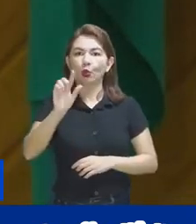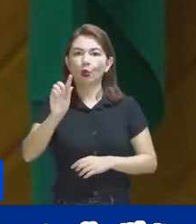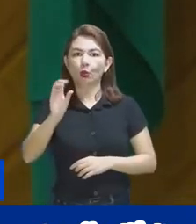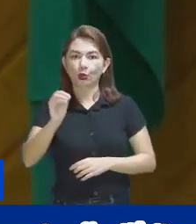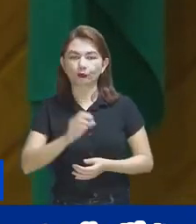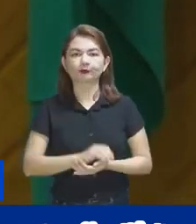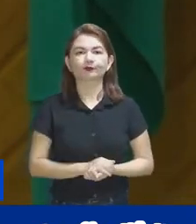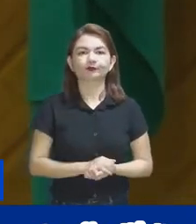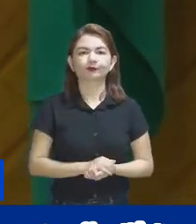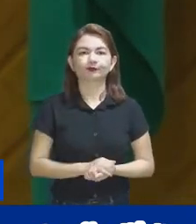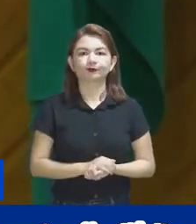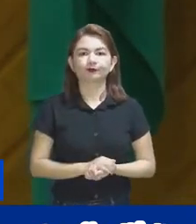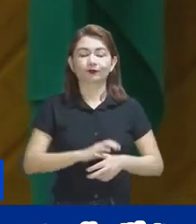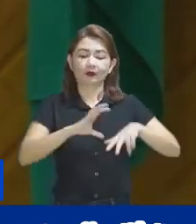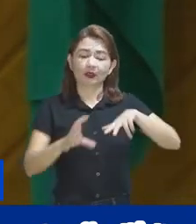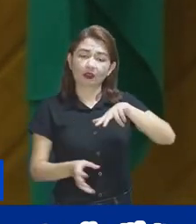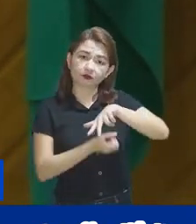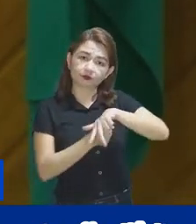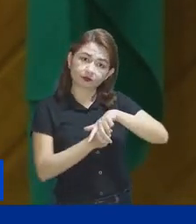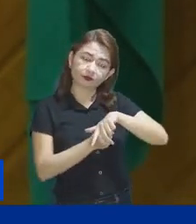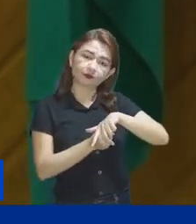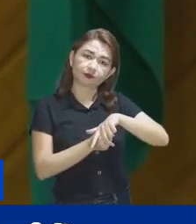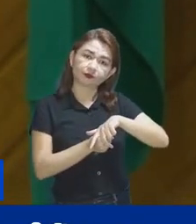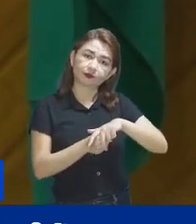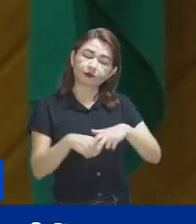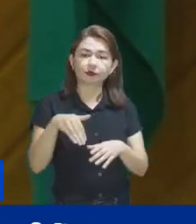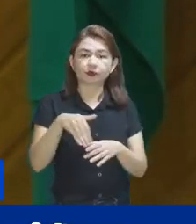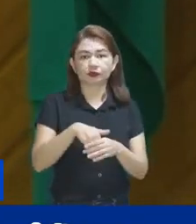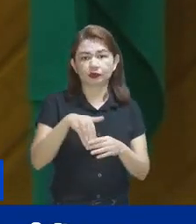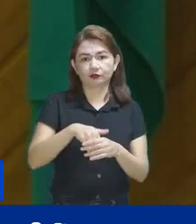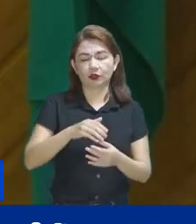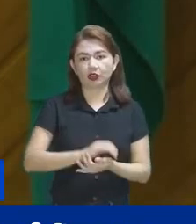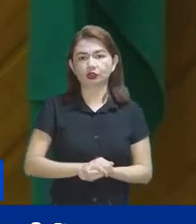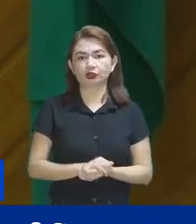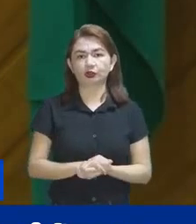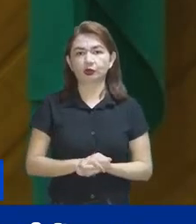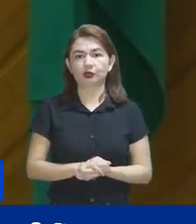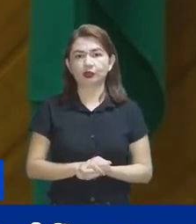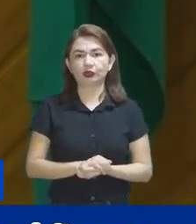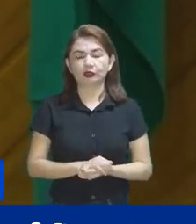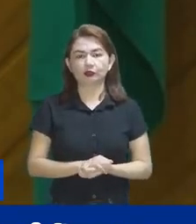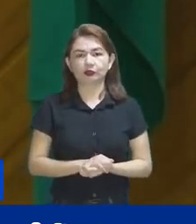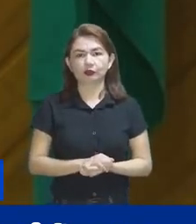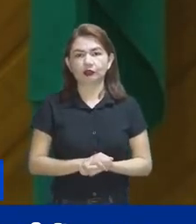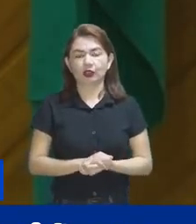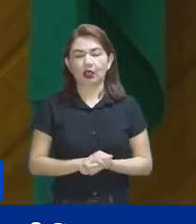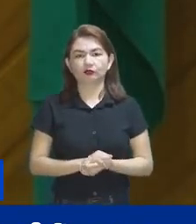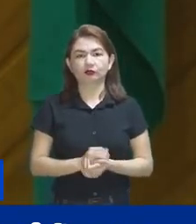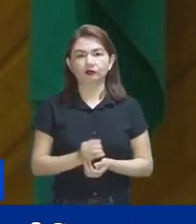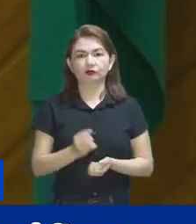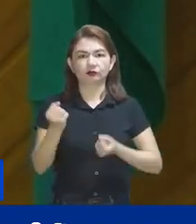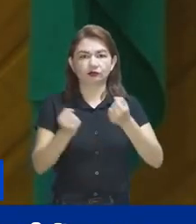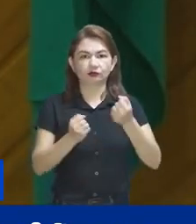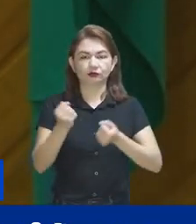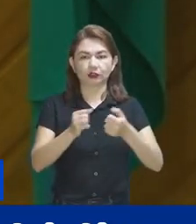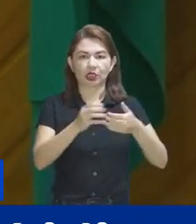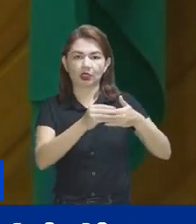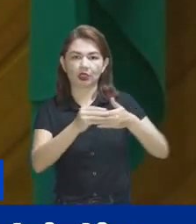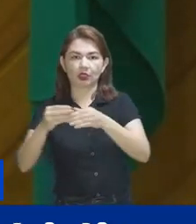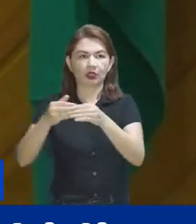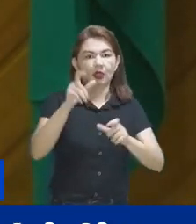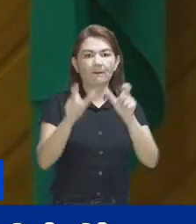fatos, possível abuso de poder econômico, captação ilícita de sufrágio por meio da prática de transporte irregular de eleitores